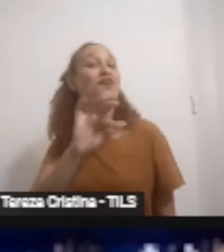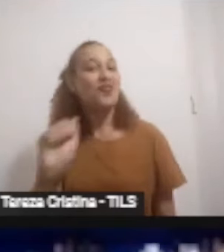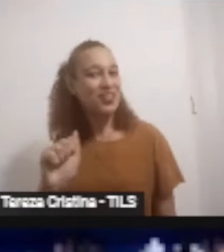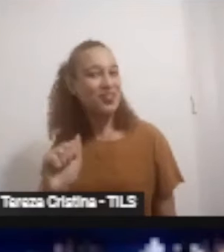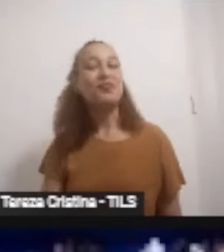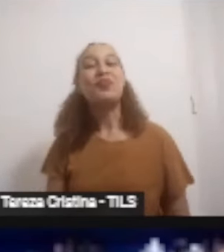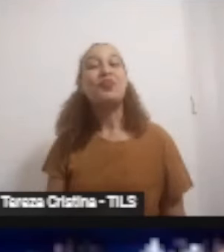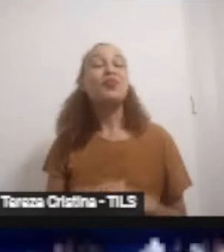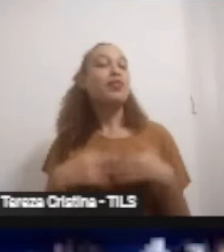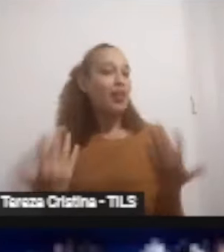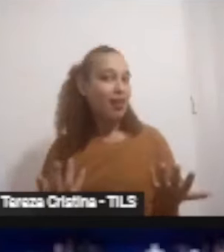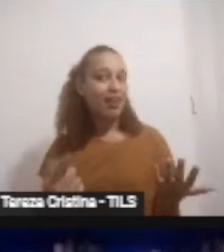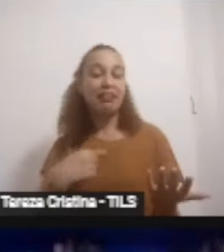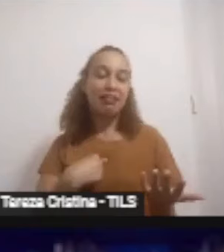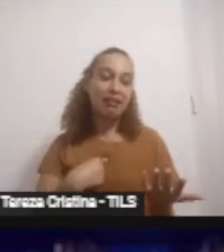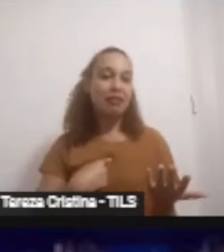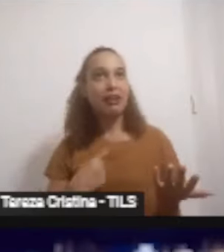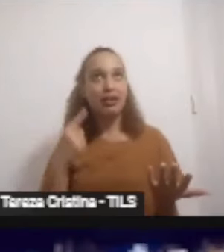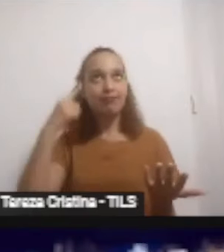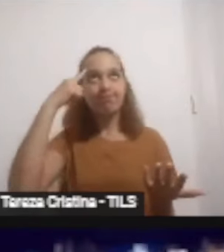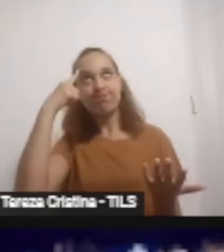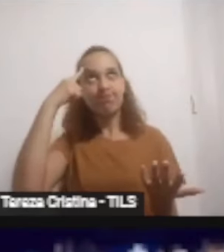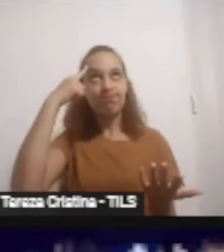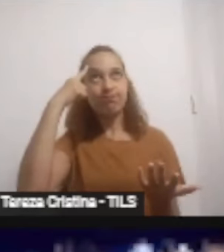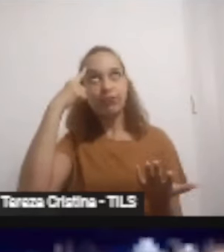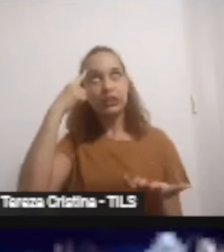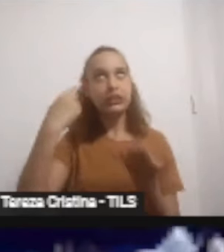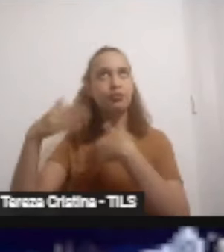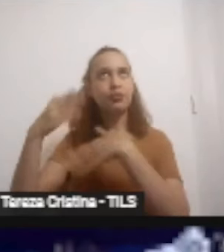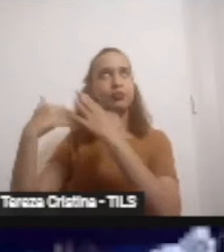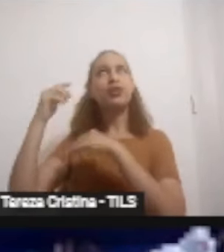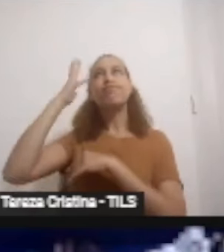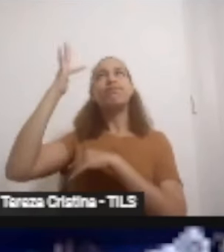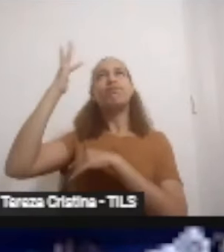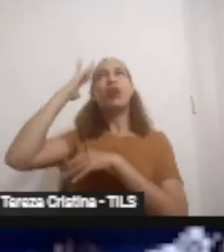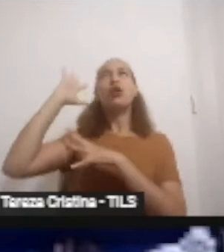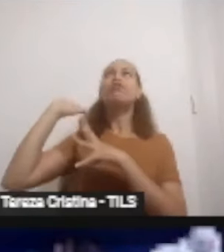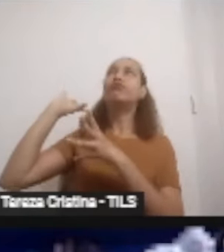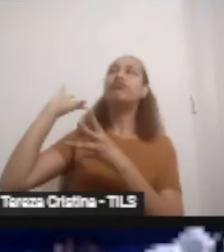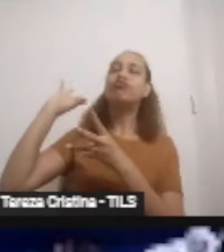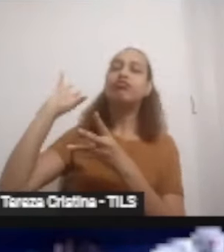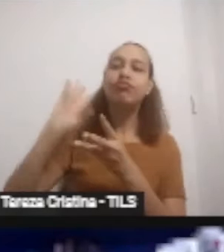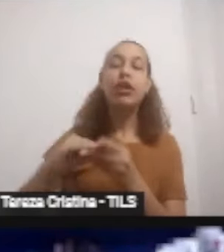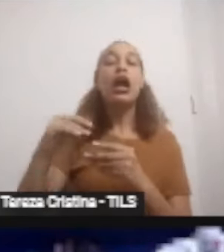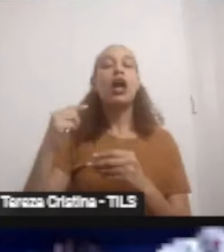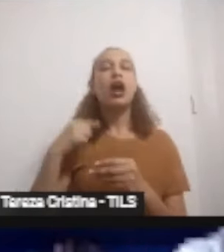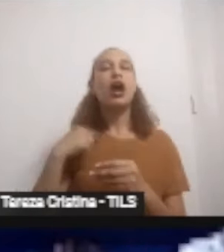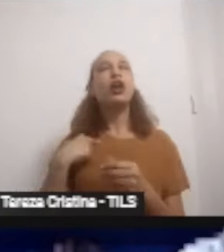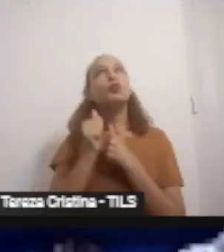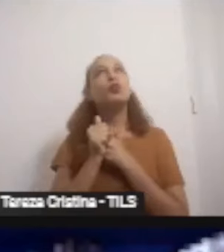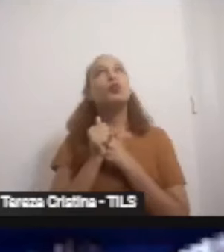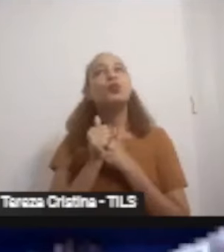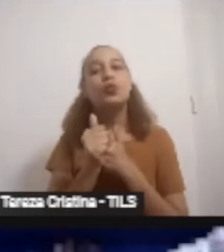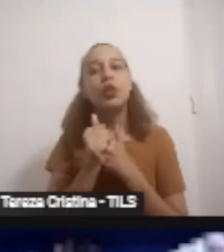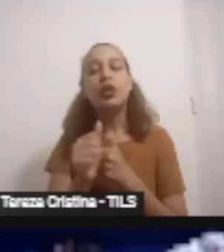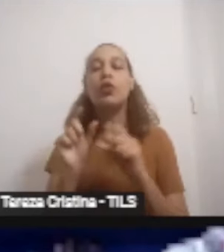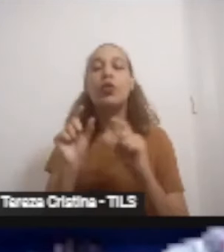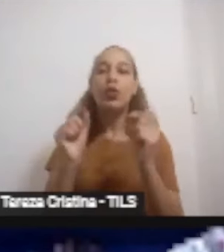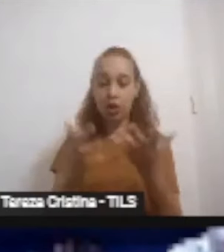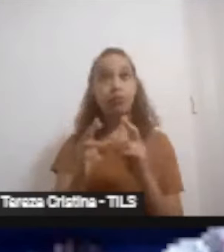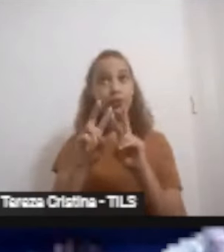eu olhando para trás assim, para o processo todo, eu acho que eu me guiei muito pelo próprio tom do texto da